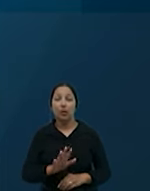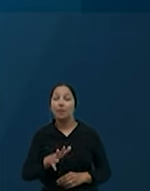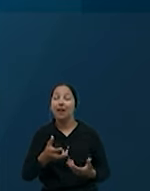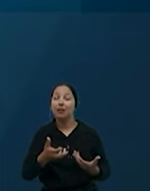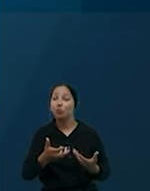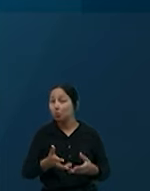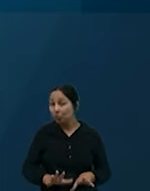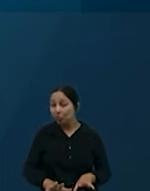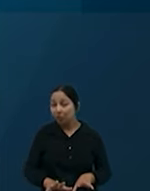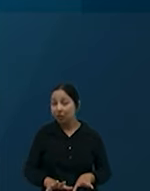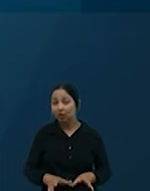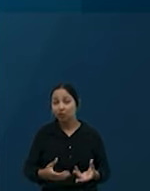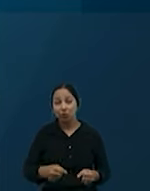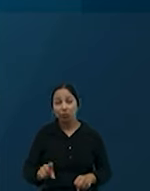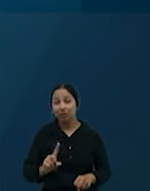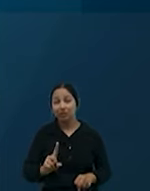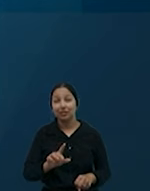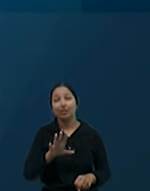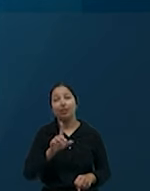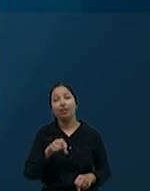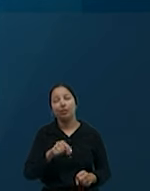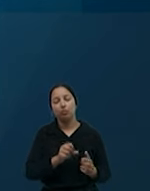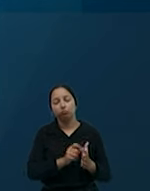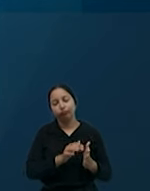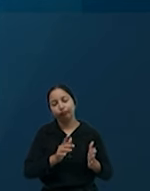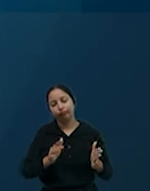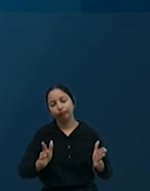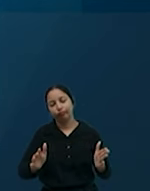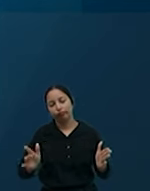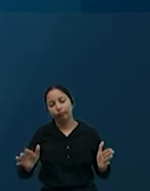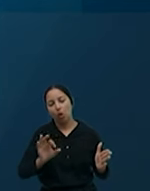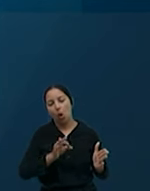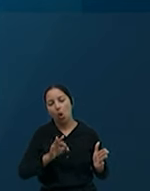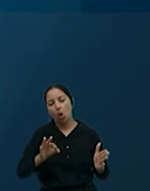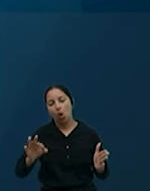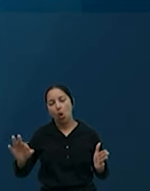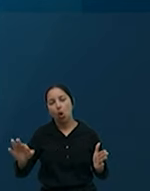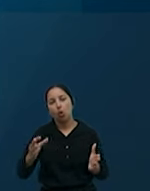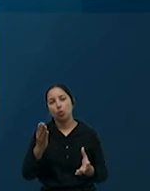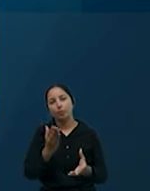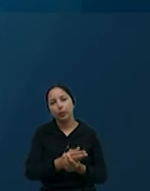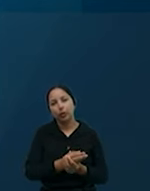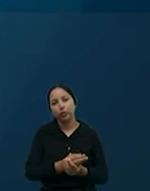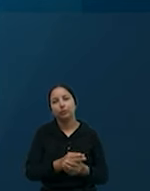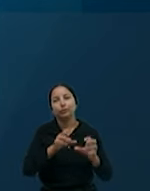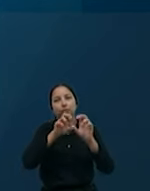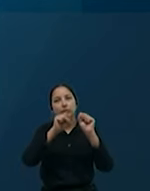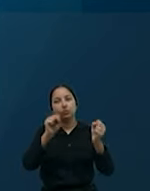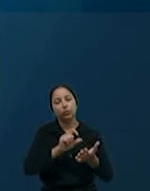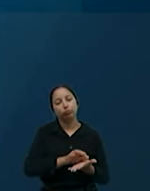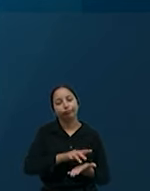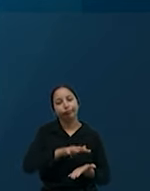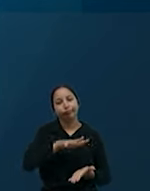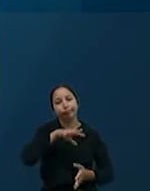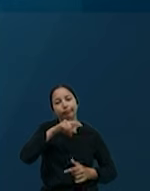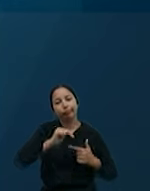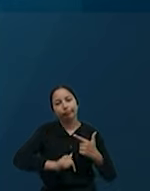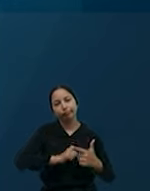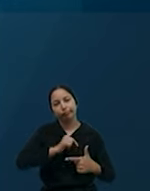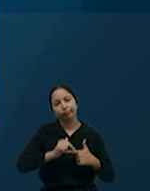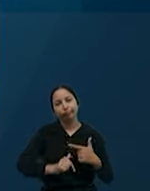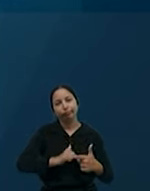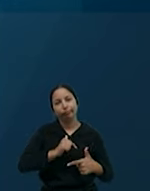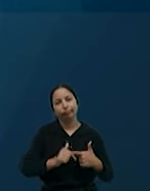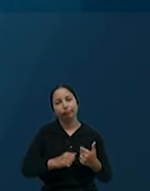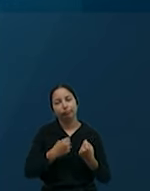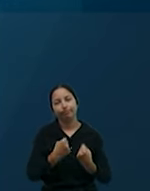tempo de duração mais longo do processo, com os tribunais ficando assoberbados, é premiada, na medida que o ente